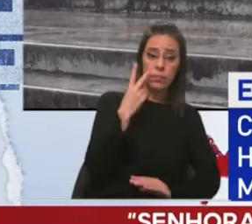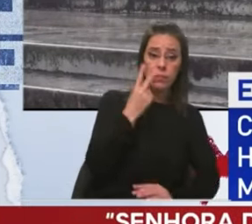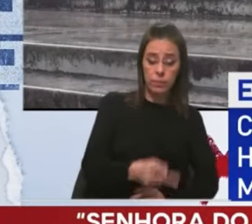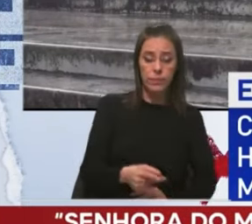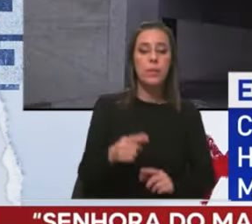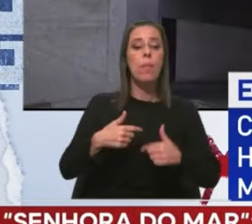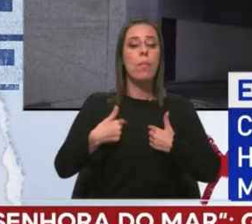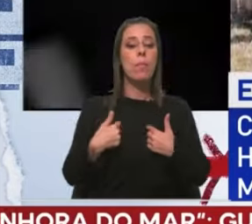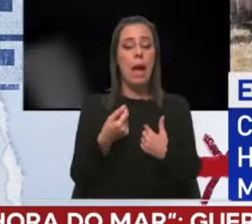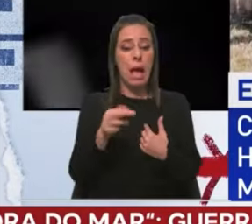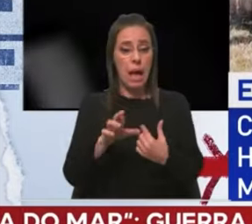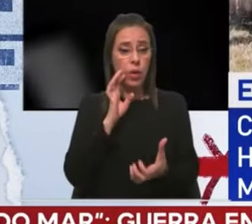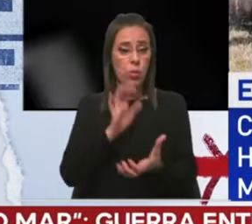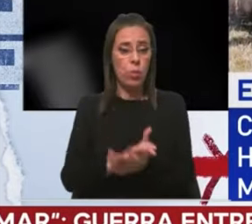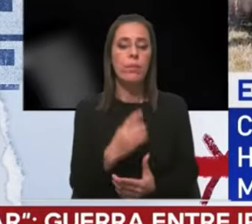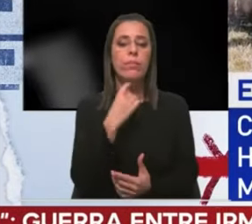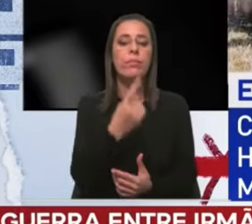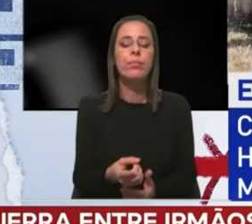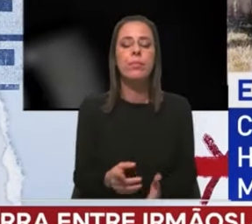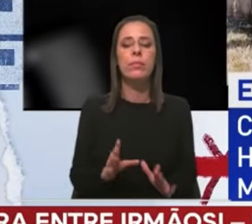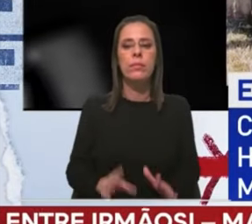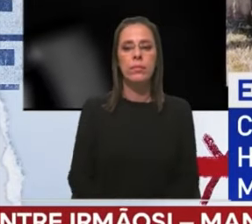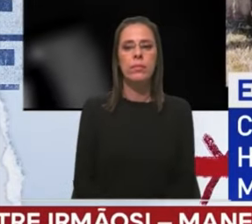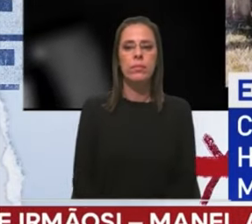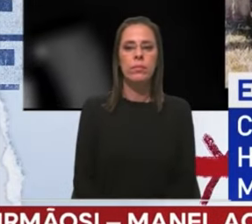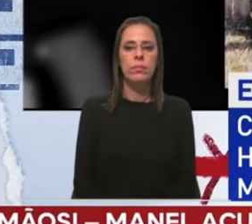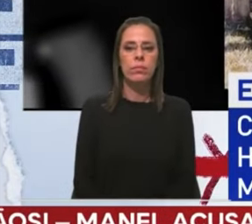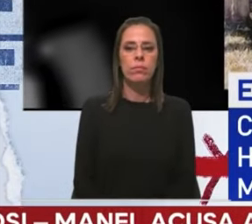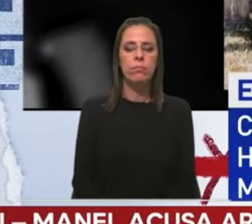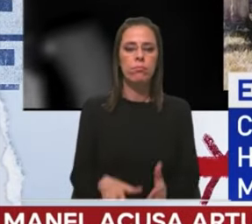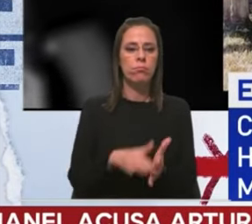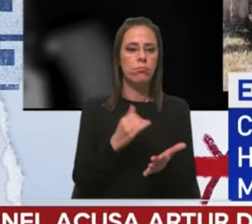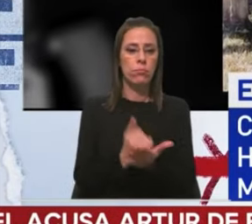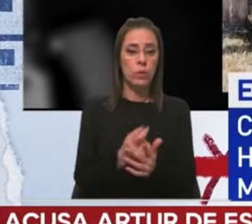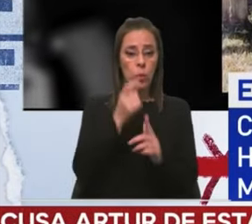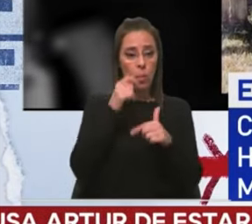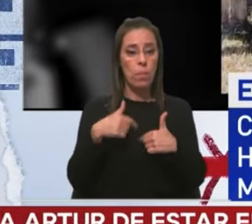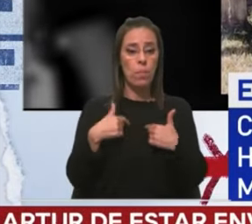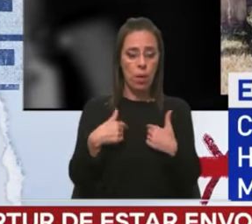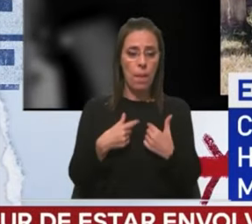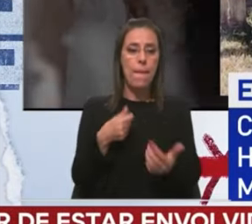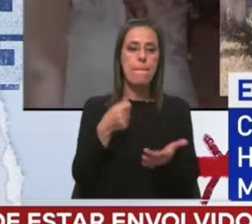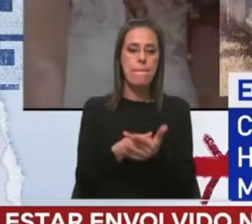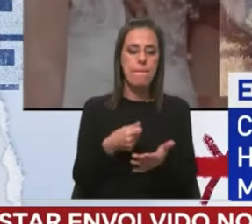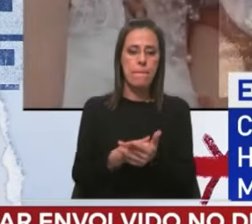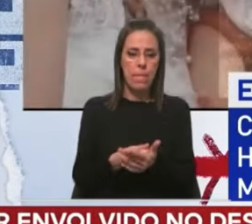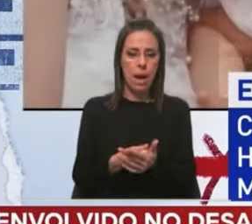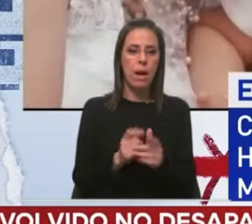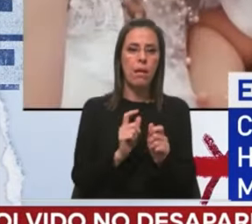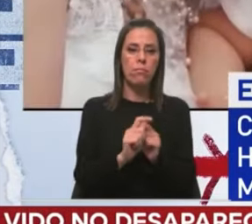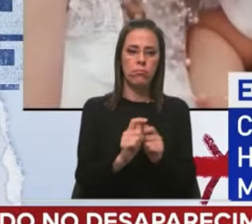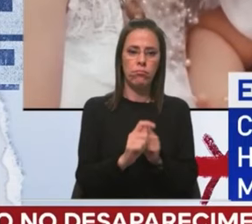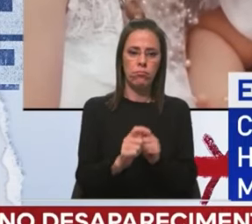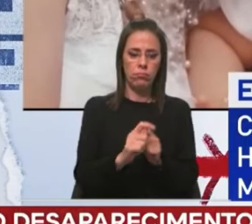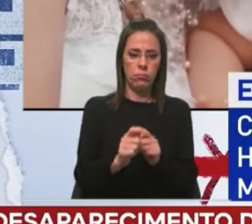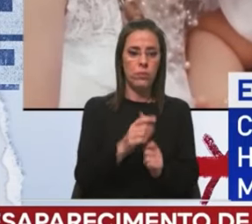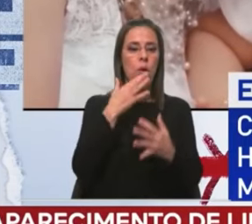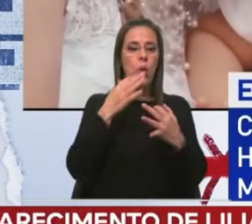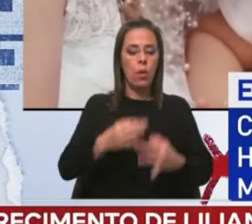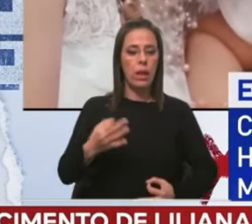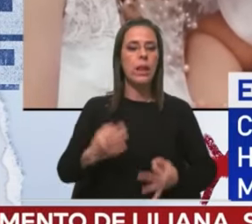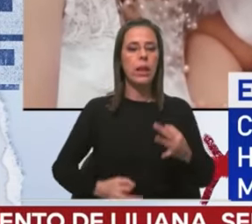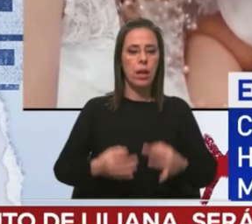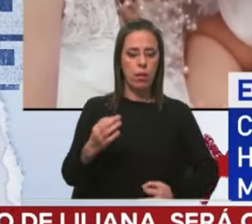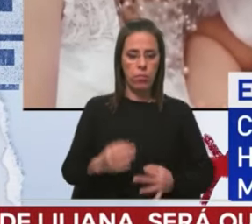Marta diz que, disse ainda que foi sempre Valdén quem pagou as pensões e confirma ao Tribunal